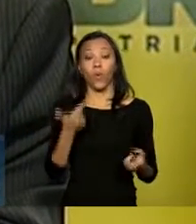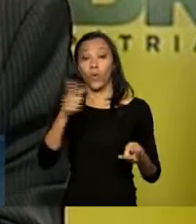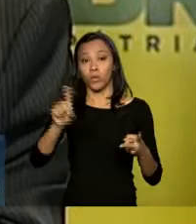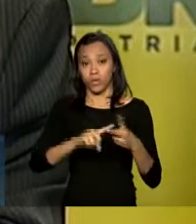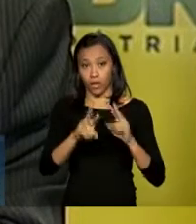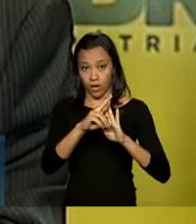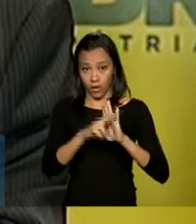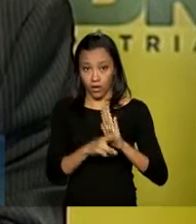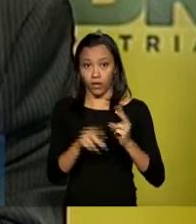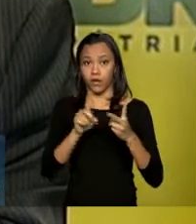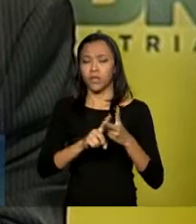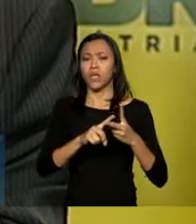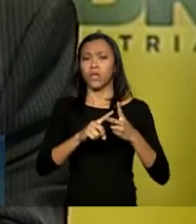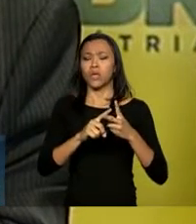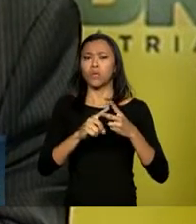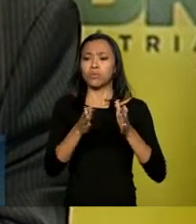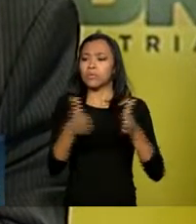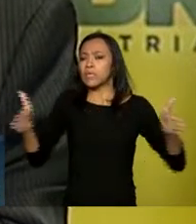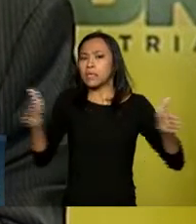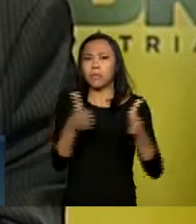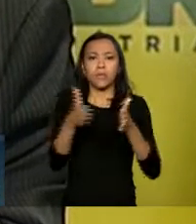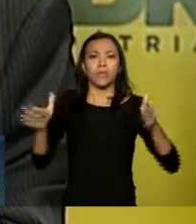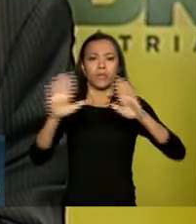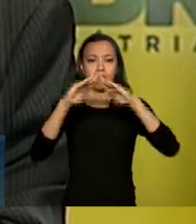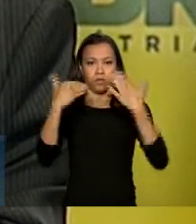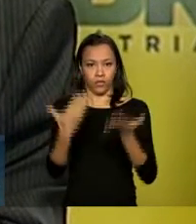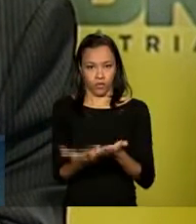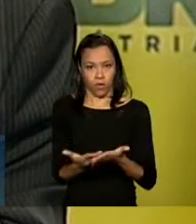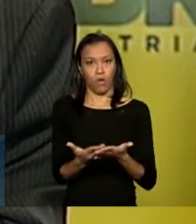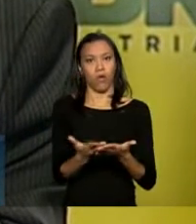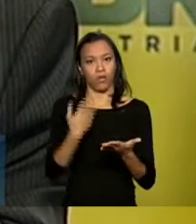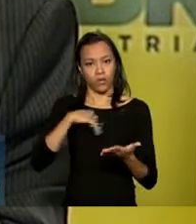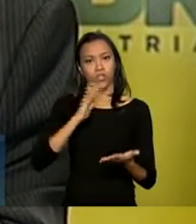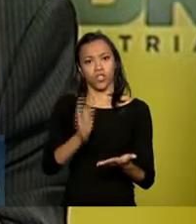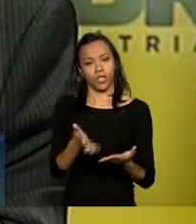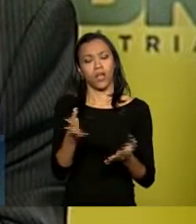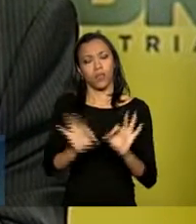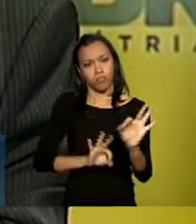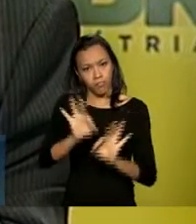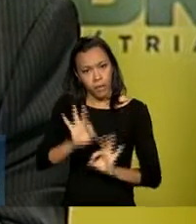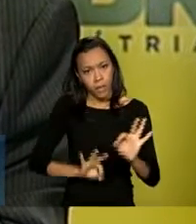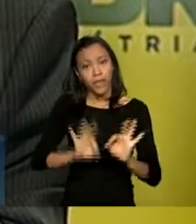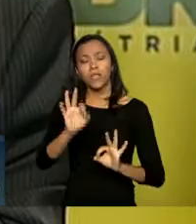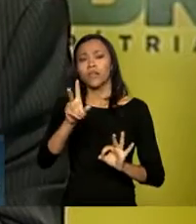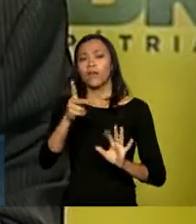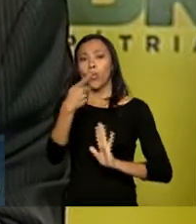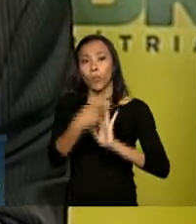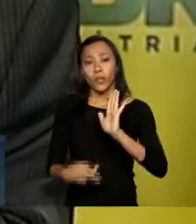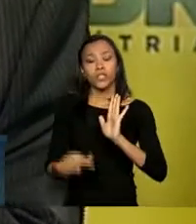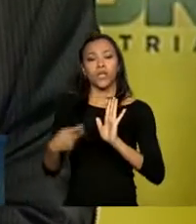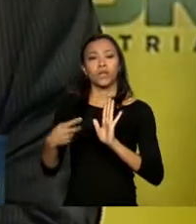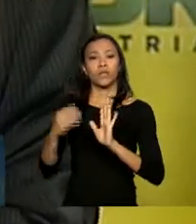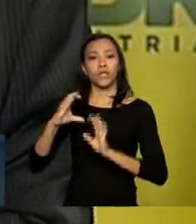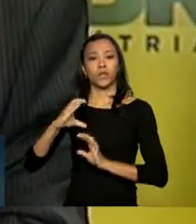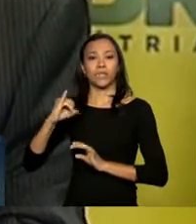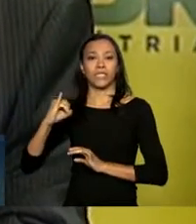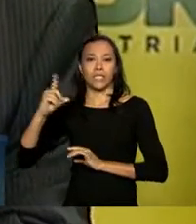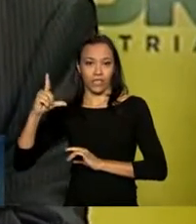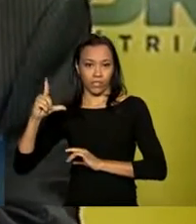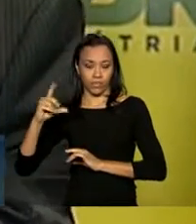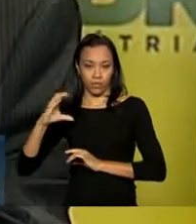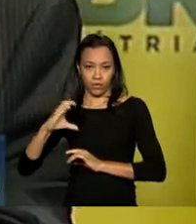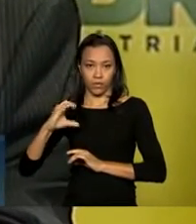escola, isso nos vai na direção de algo que já estamos fazendo. Estamos preparando aquele projeto que o ministro Cid Gomes